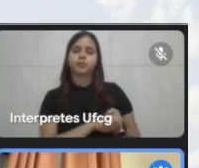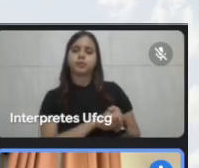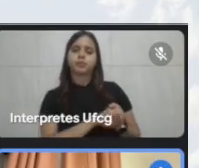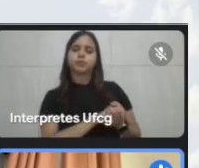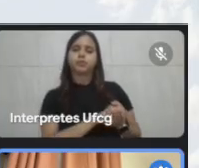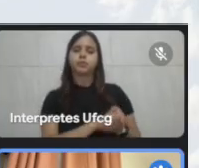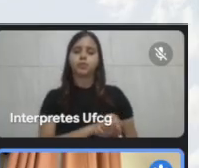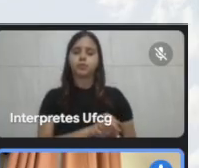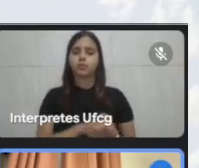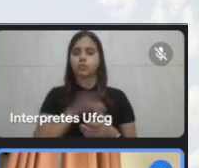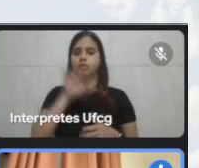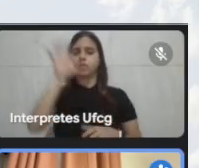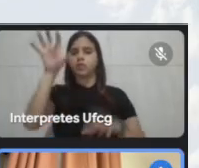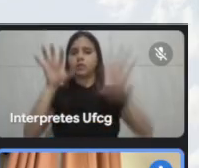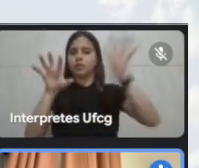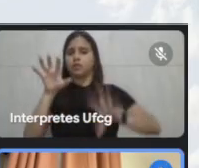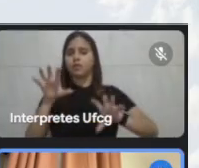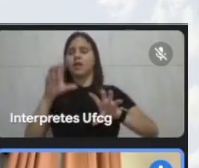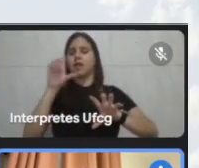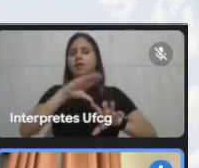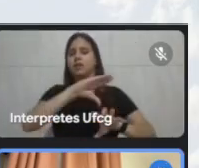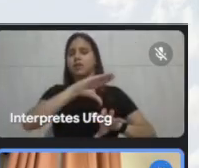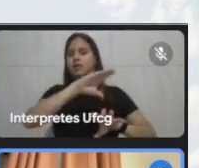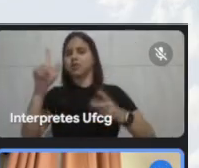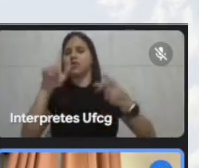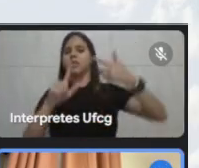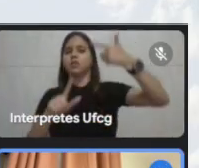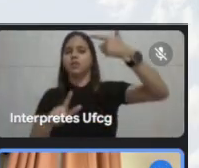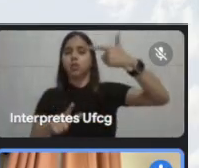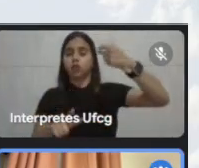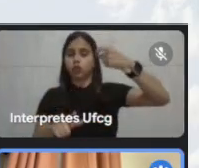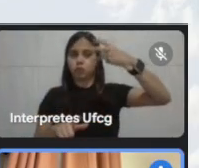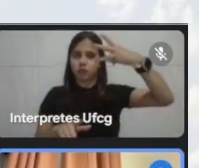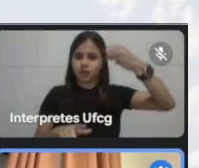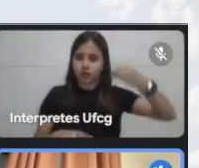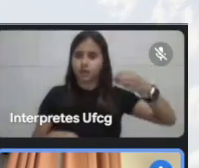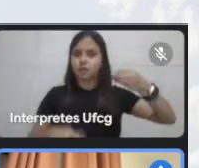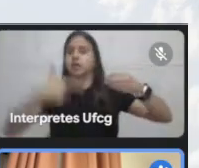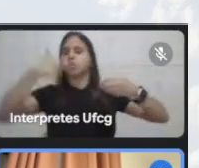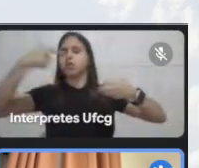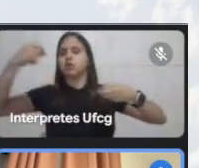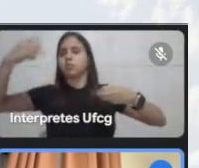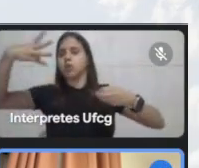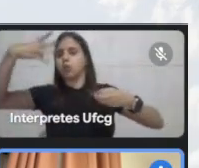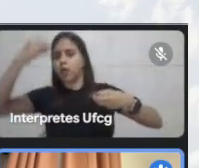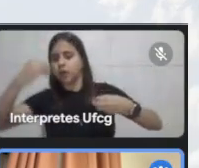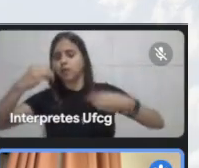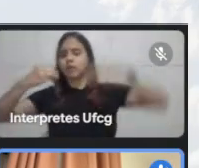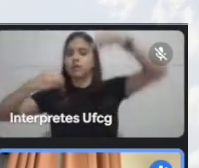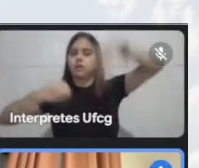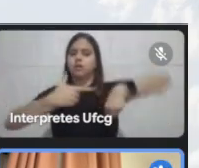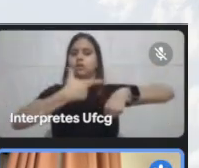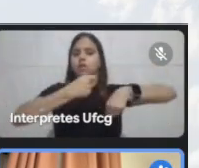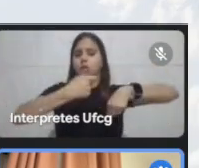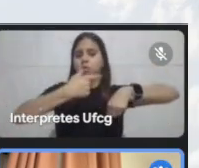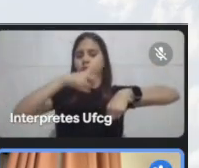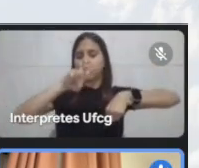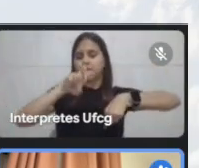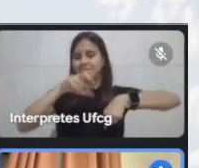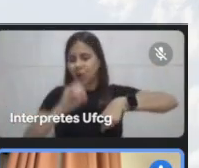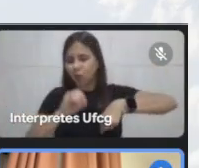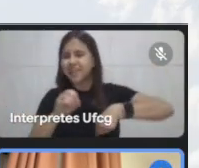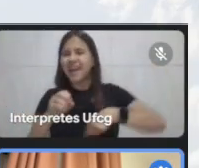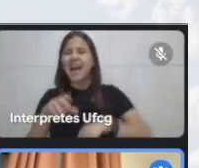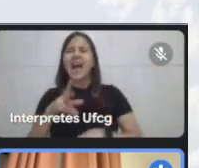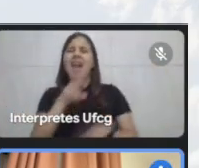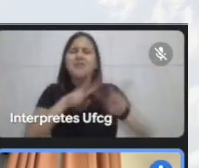são os mapas de Campina Grande para 2030, 40 e 50. Vocês podem perceber que visualmente não se nota muita